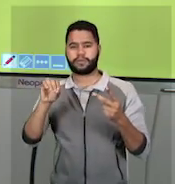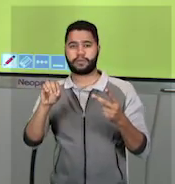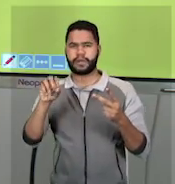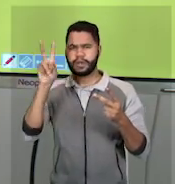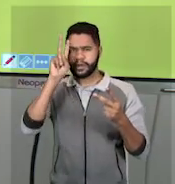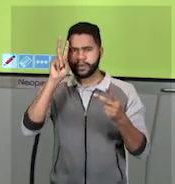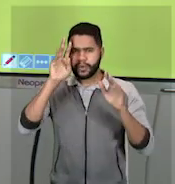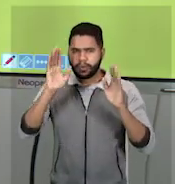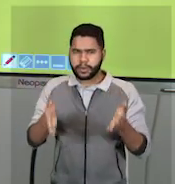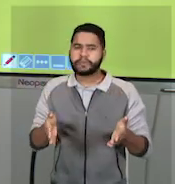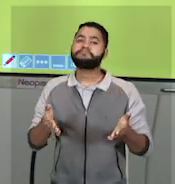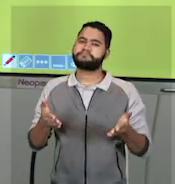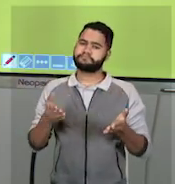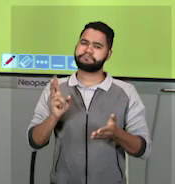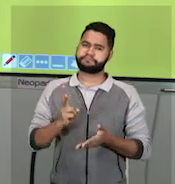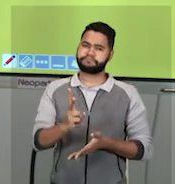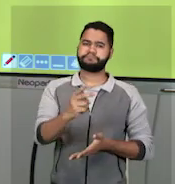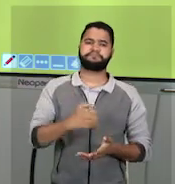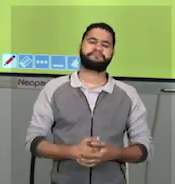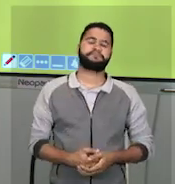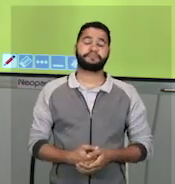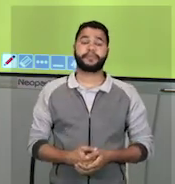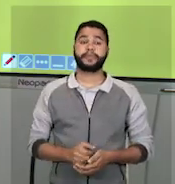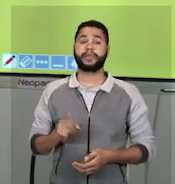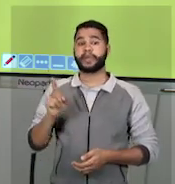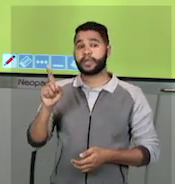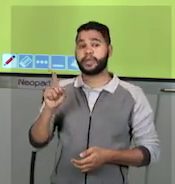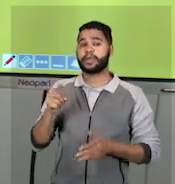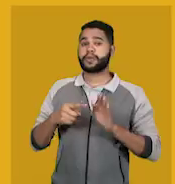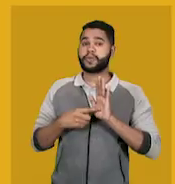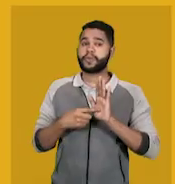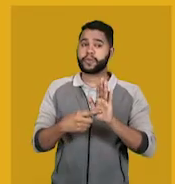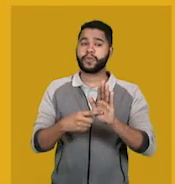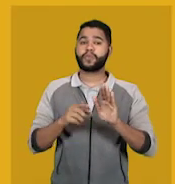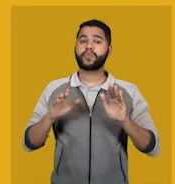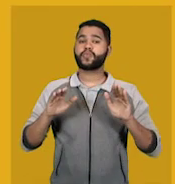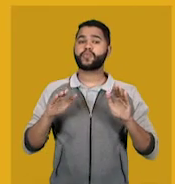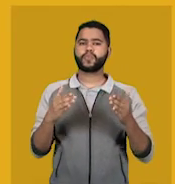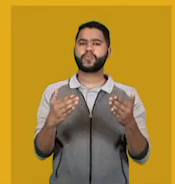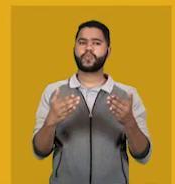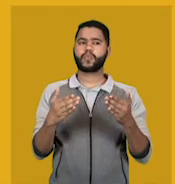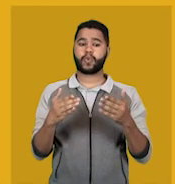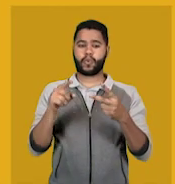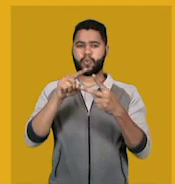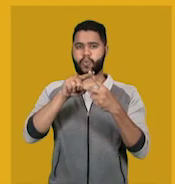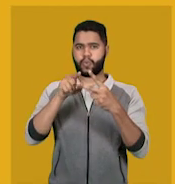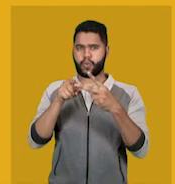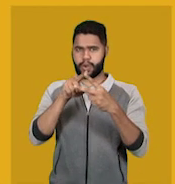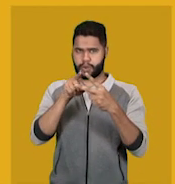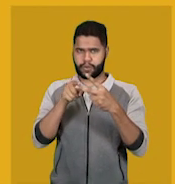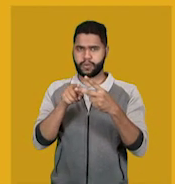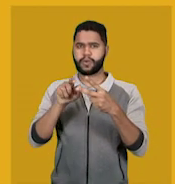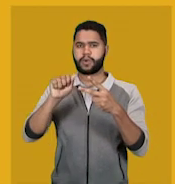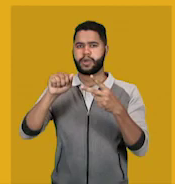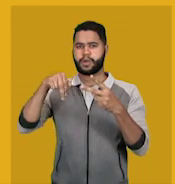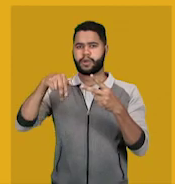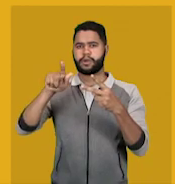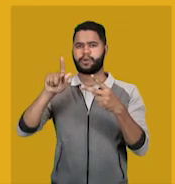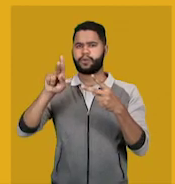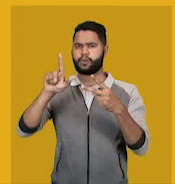Relembrou? Então vamos seguir. Então nós vamos trabalhar especificamente com os ângulos. É